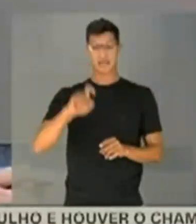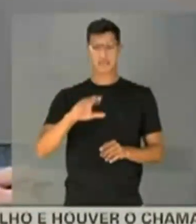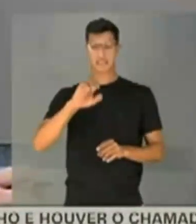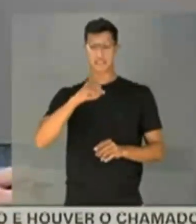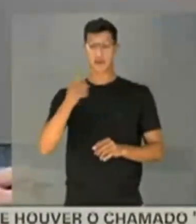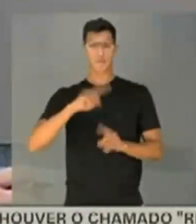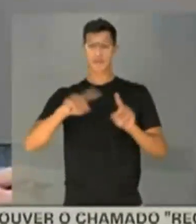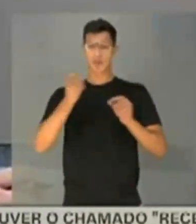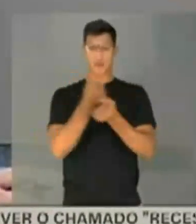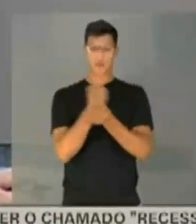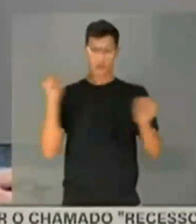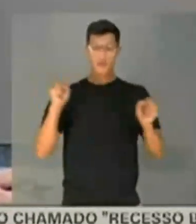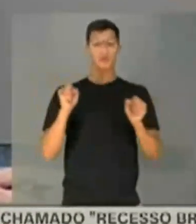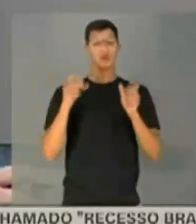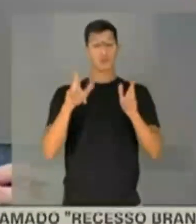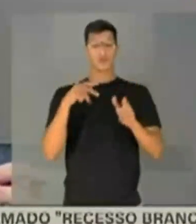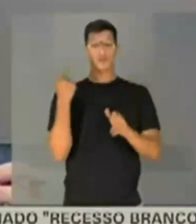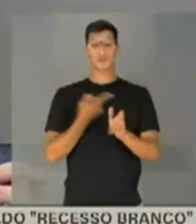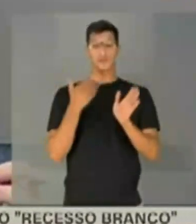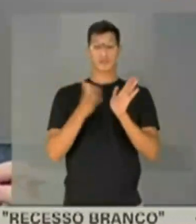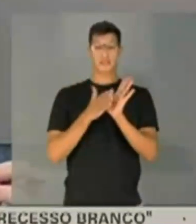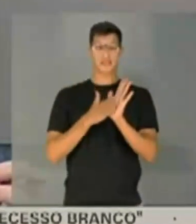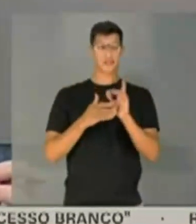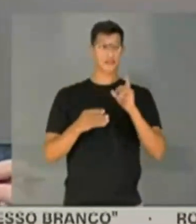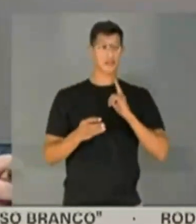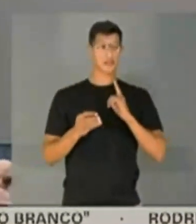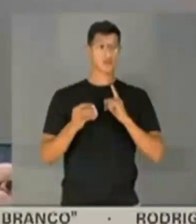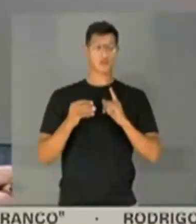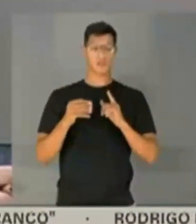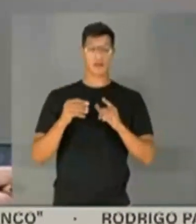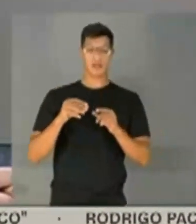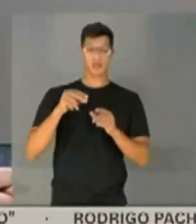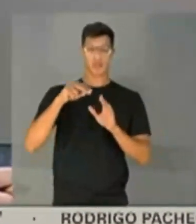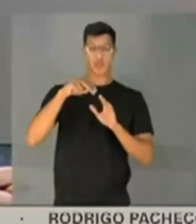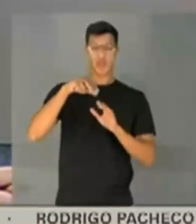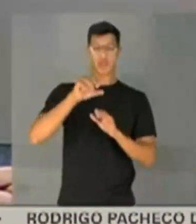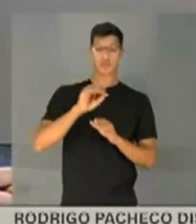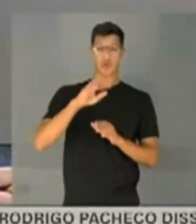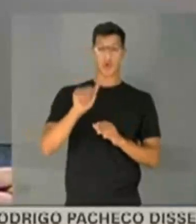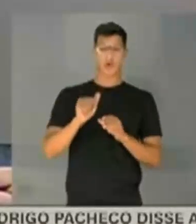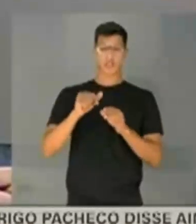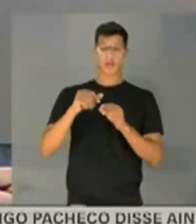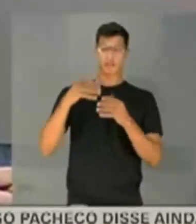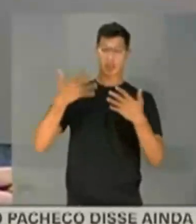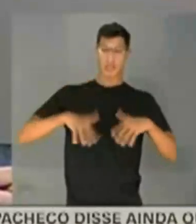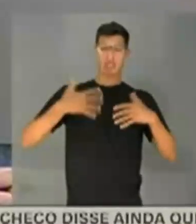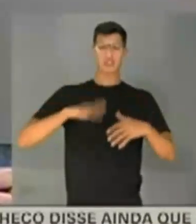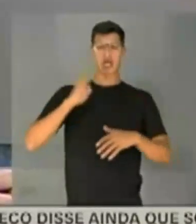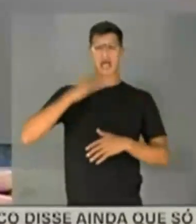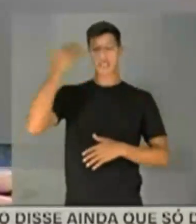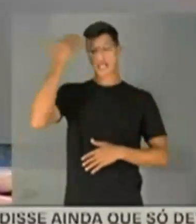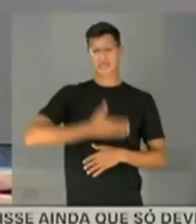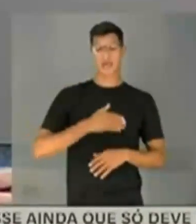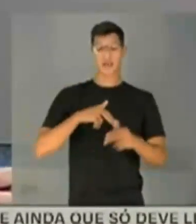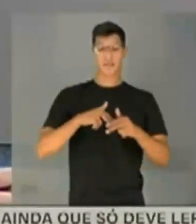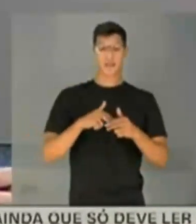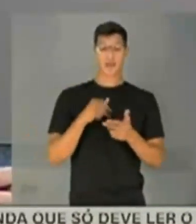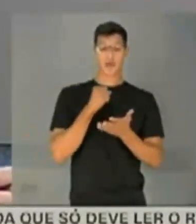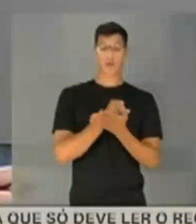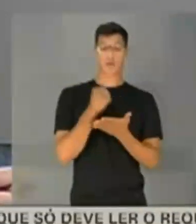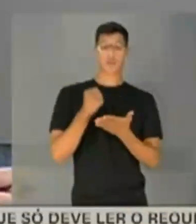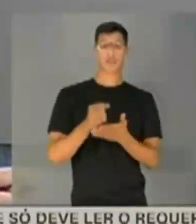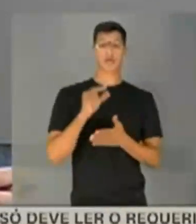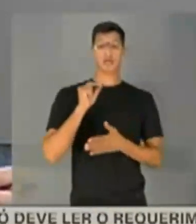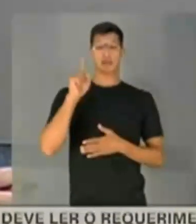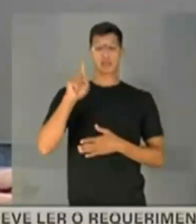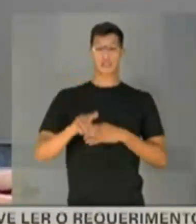impossível, tá? Como estamos tratando de uma monta muito grande, e já está atestado pelo contratado